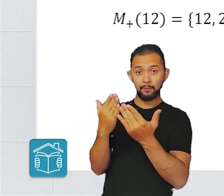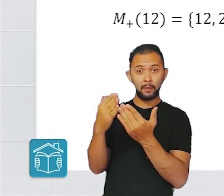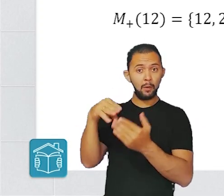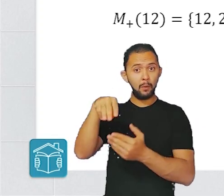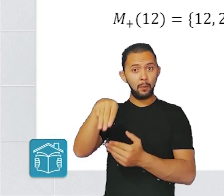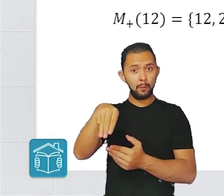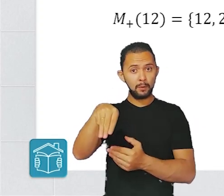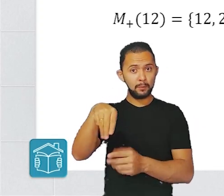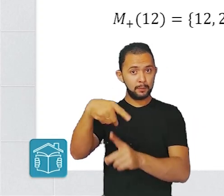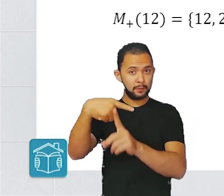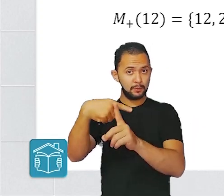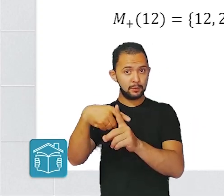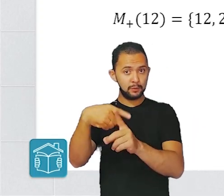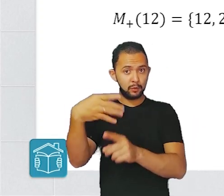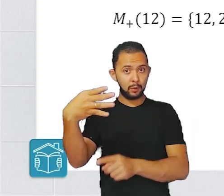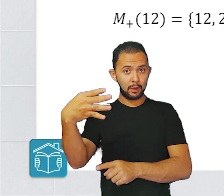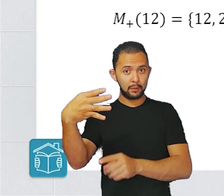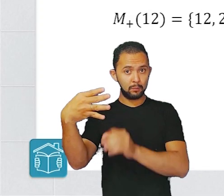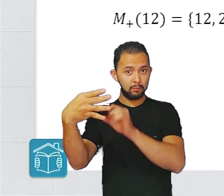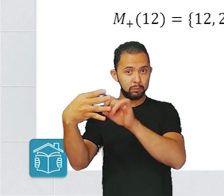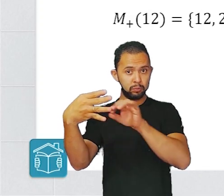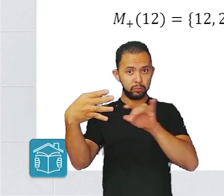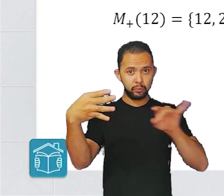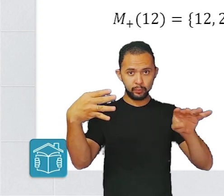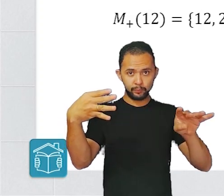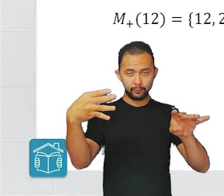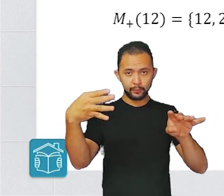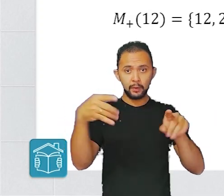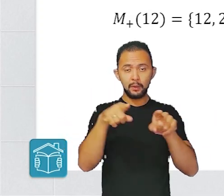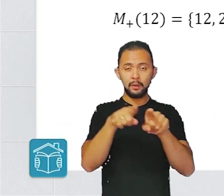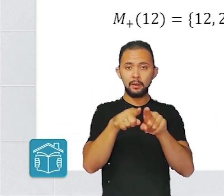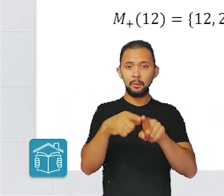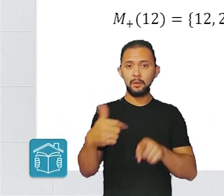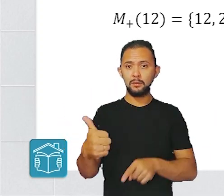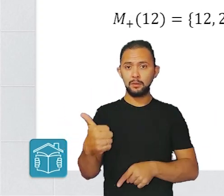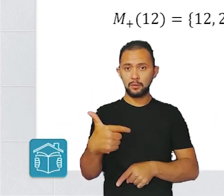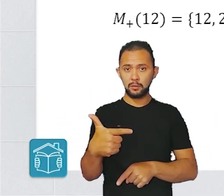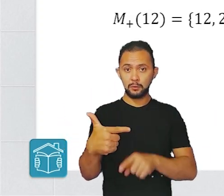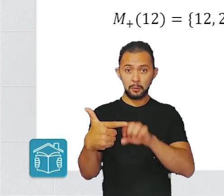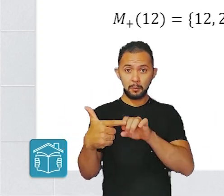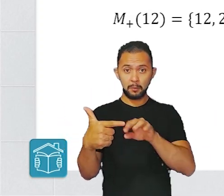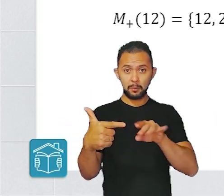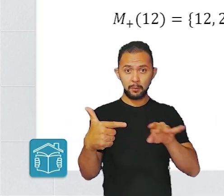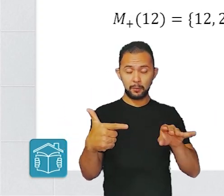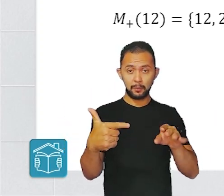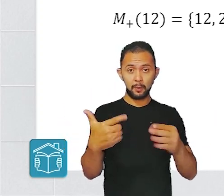positivos de 12. Por quê? Porque nós vamos tentar encontrar um número